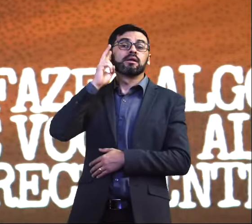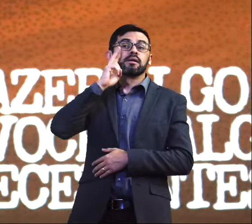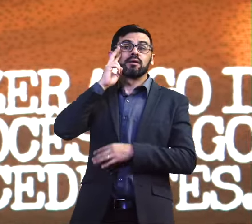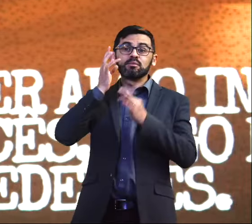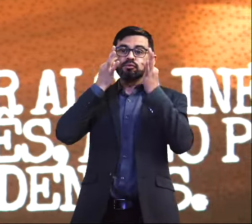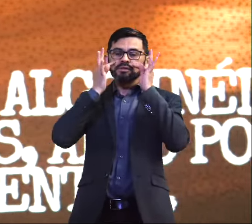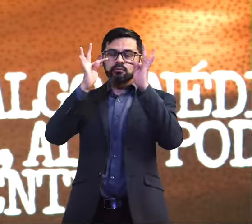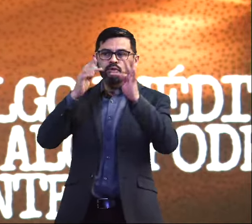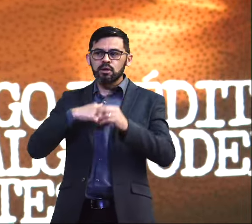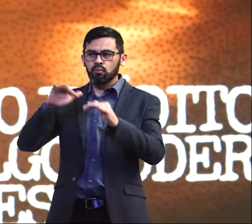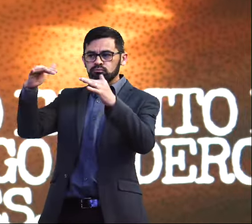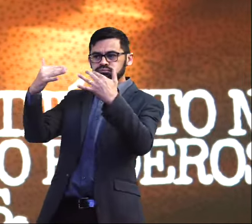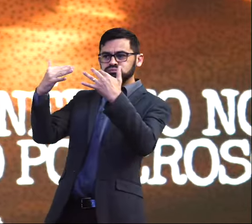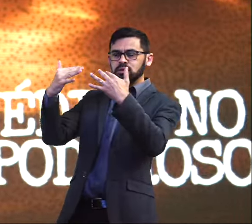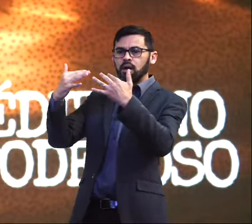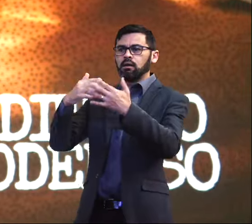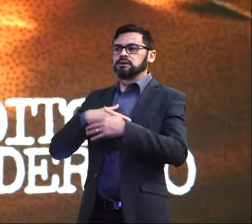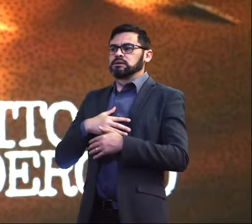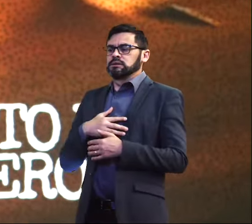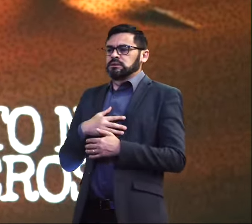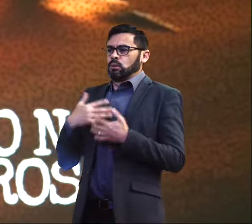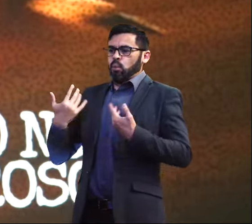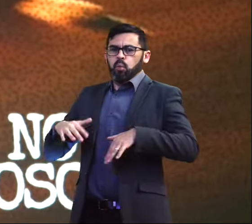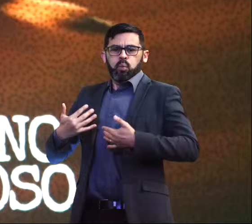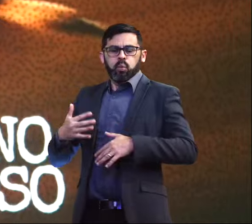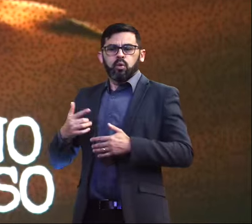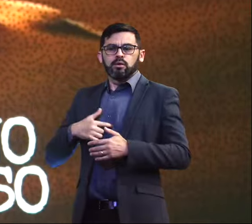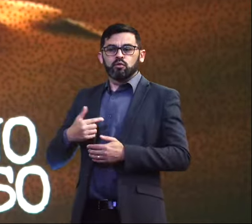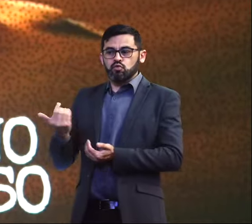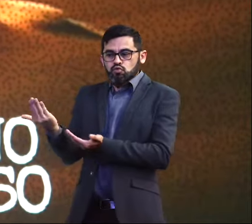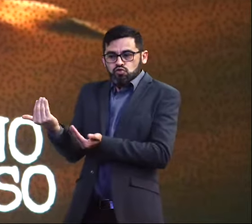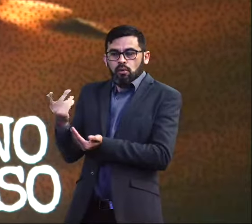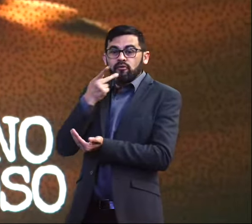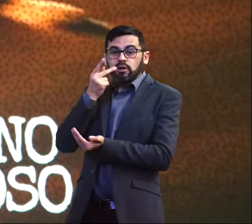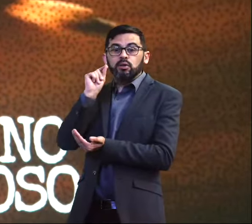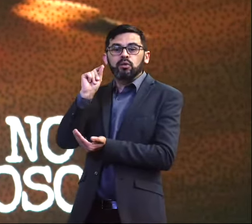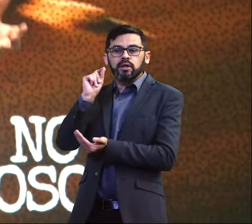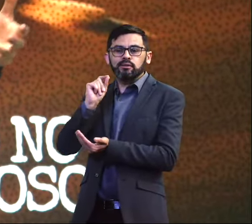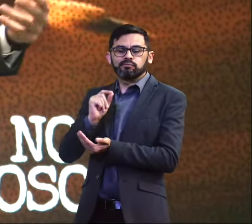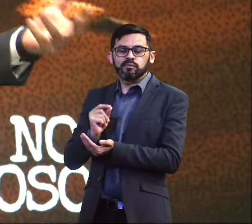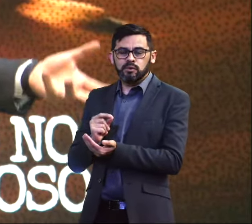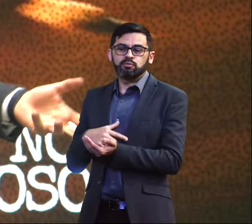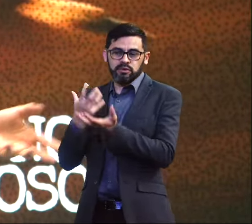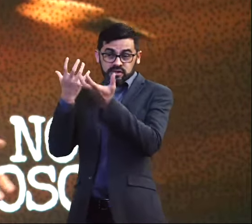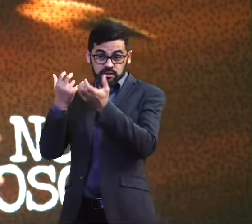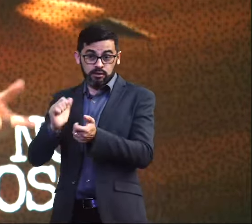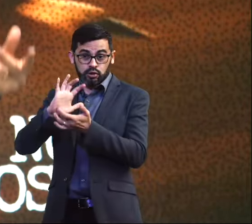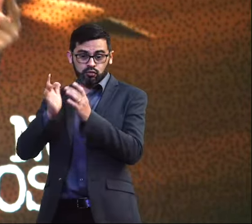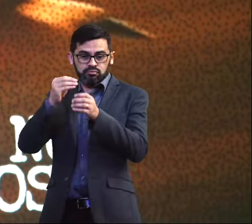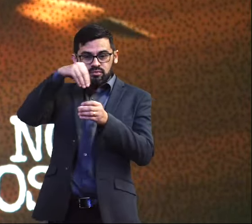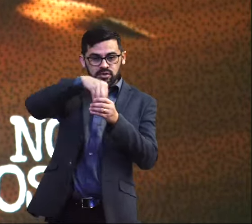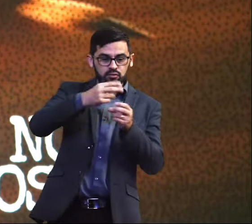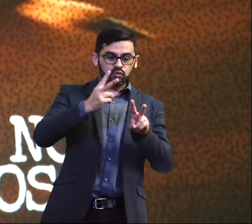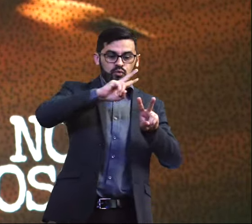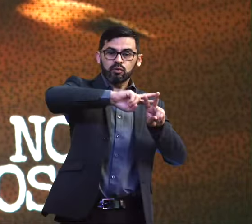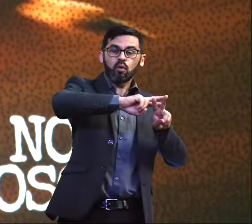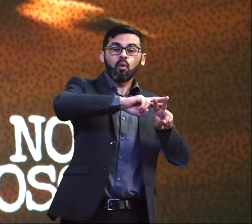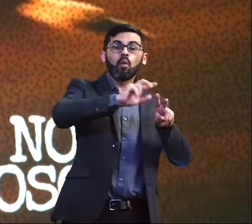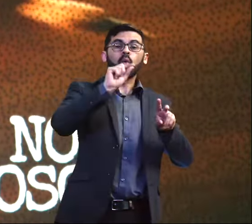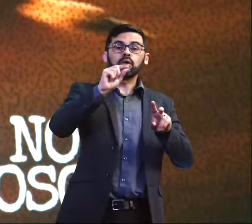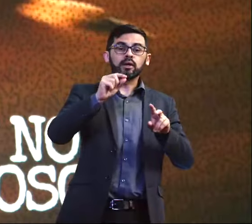que eu guardei no meu coração, que era um jovem dizendo que tinha se convertido na cadeia diante do testemunho